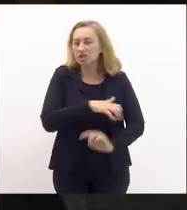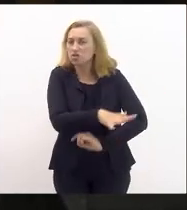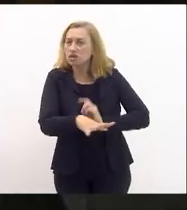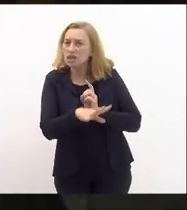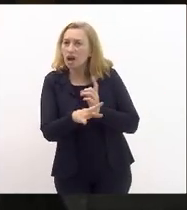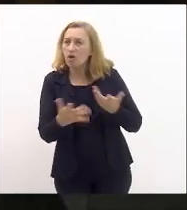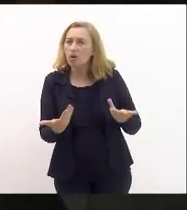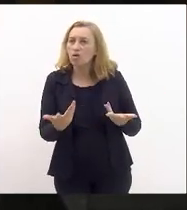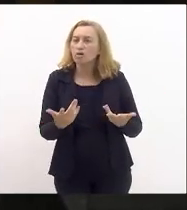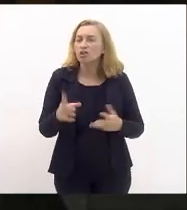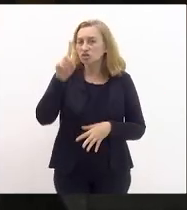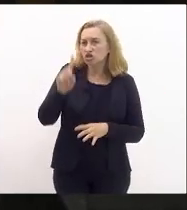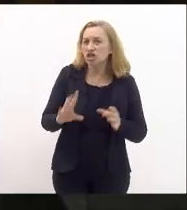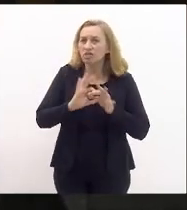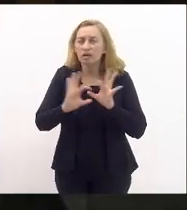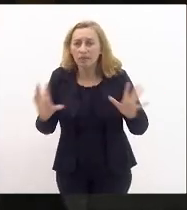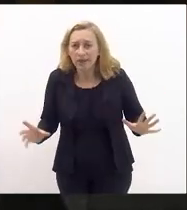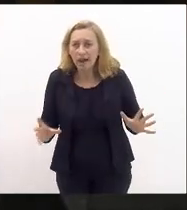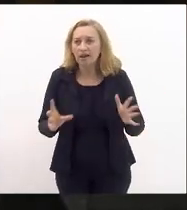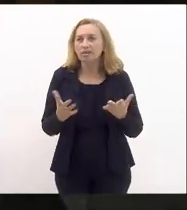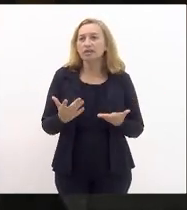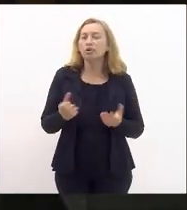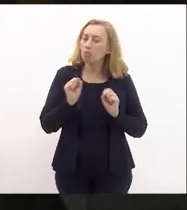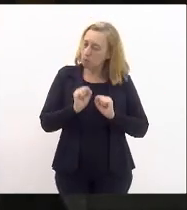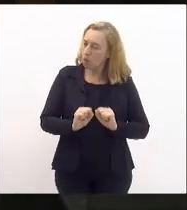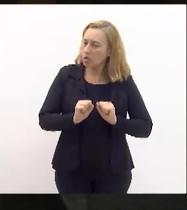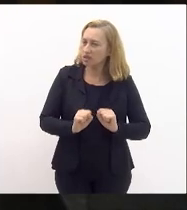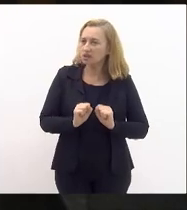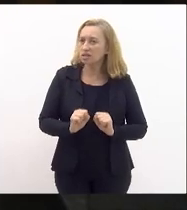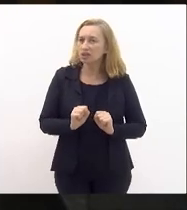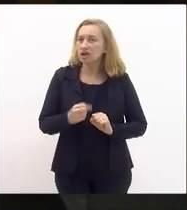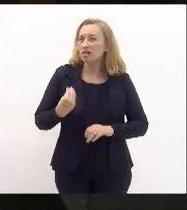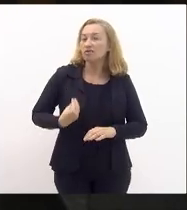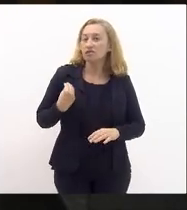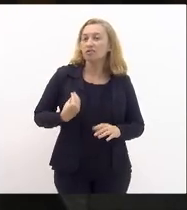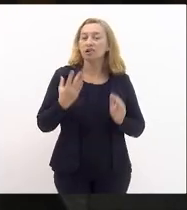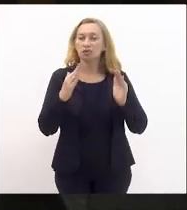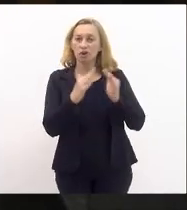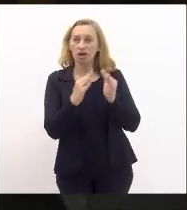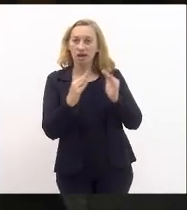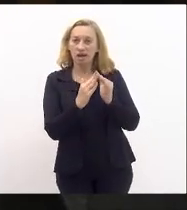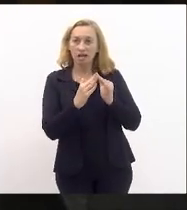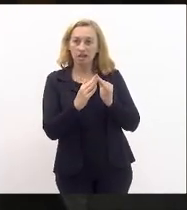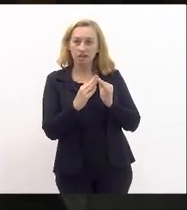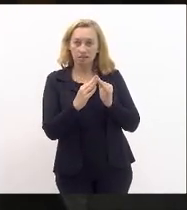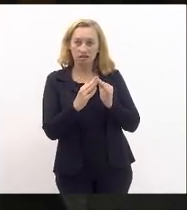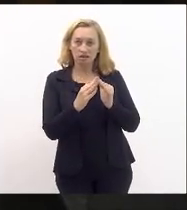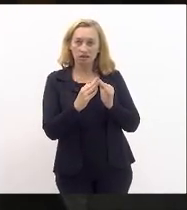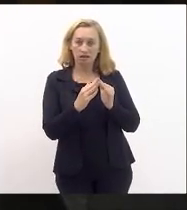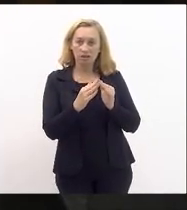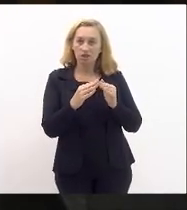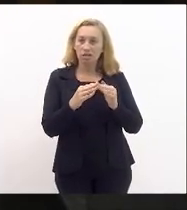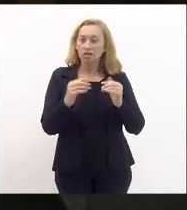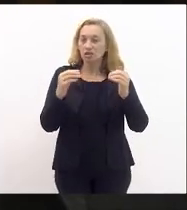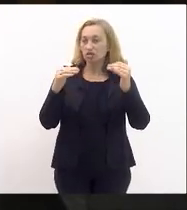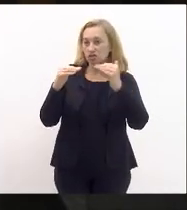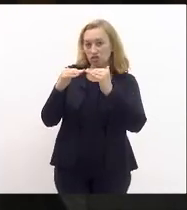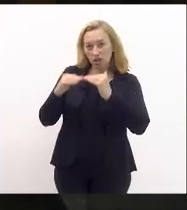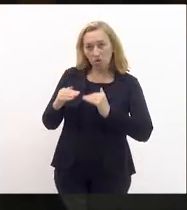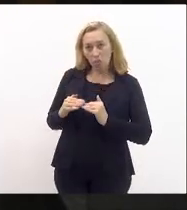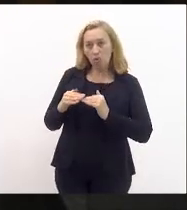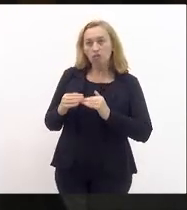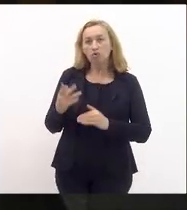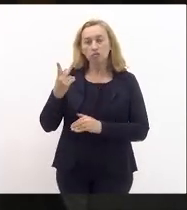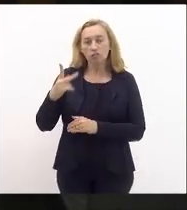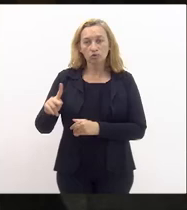perdendo o seu direito à liberdade, ela possa viver numa casa assistida de acordo com a gravidade do seu